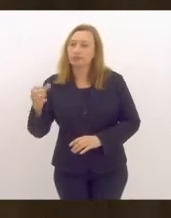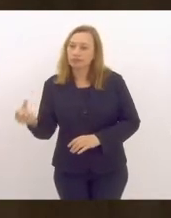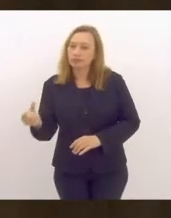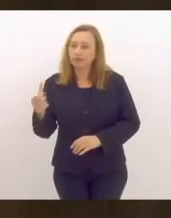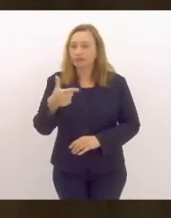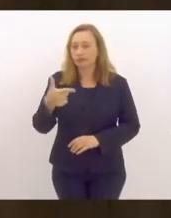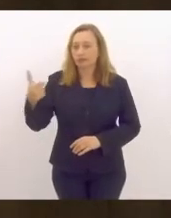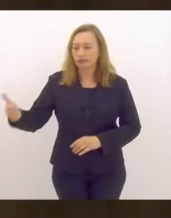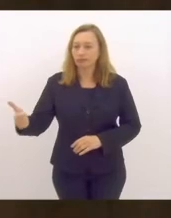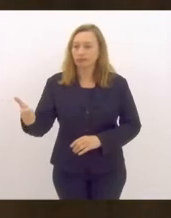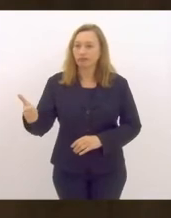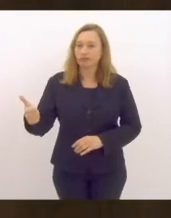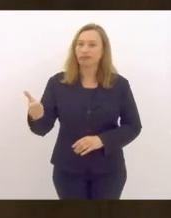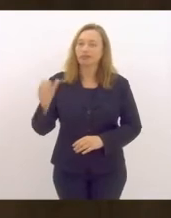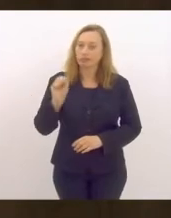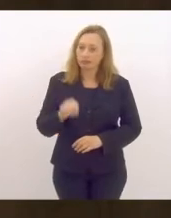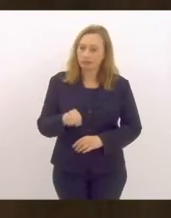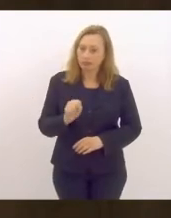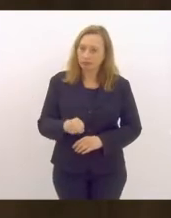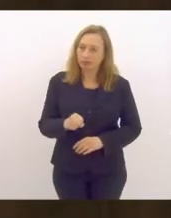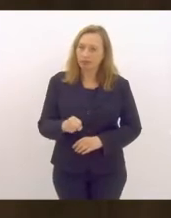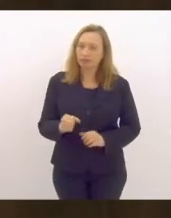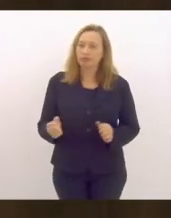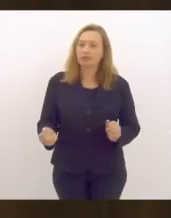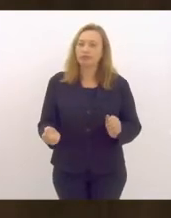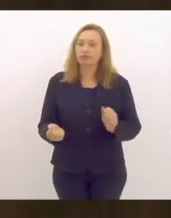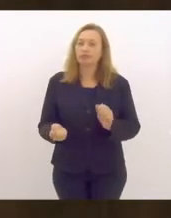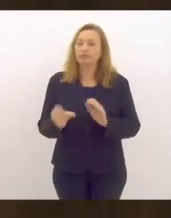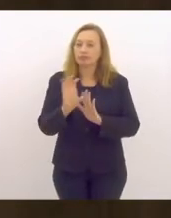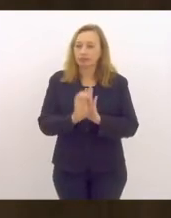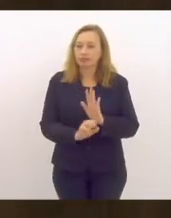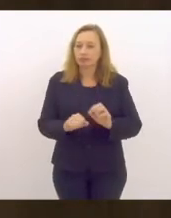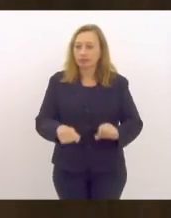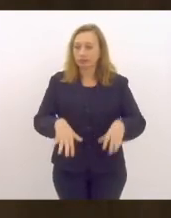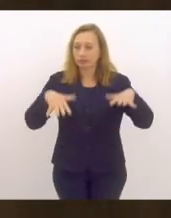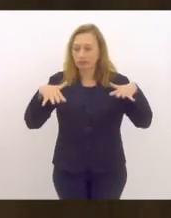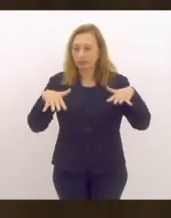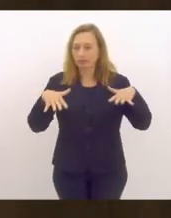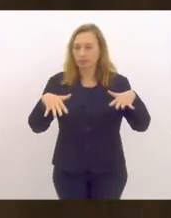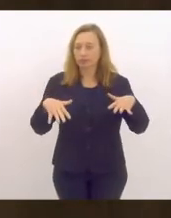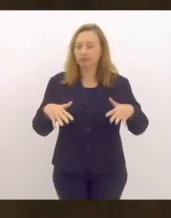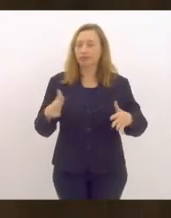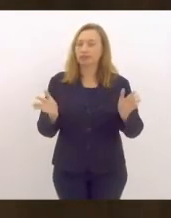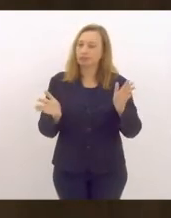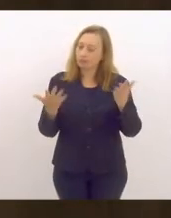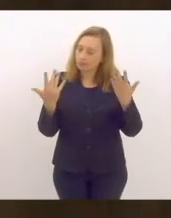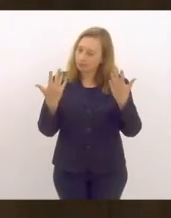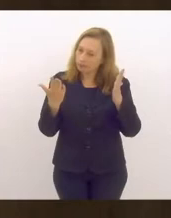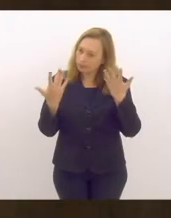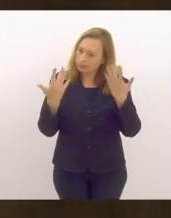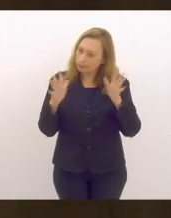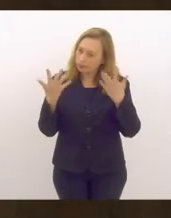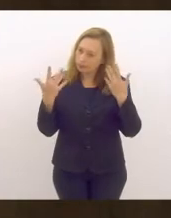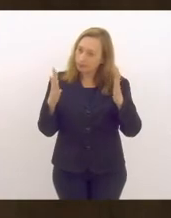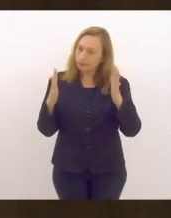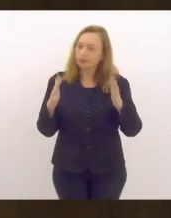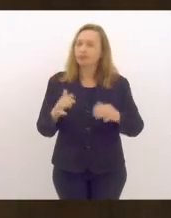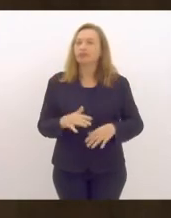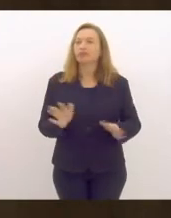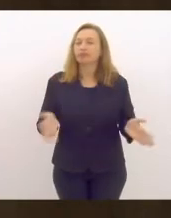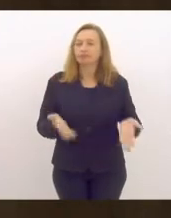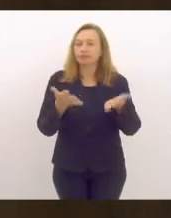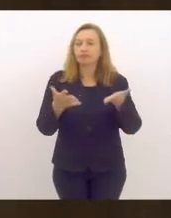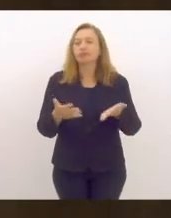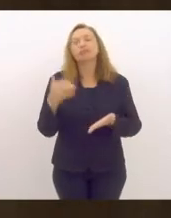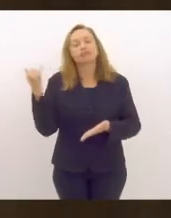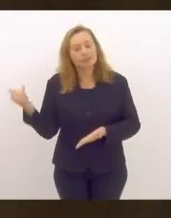de 22 é favorável às emendas de plenário, com muito louvor à iniciativa